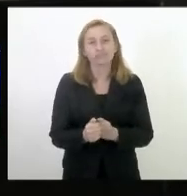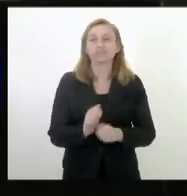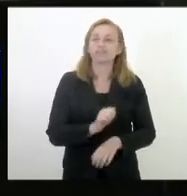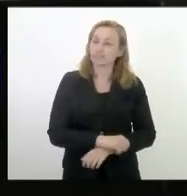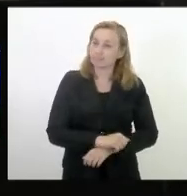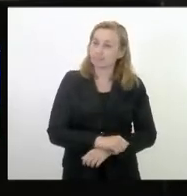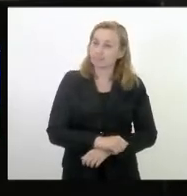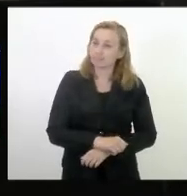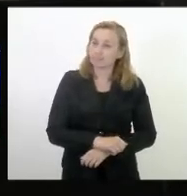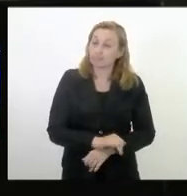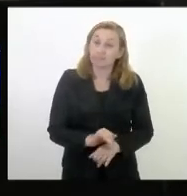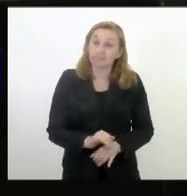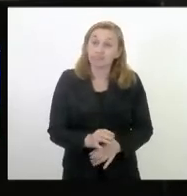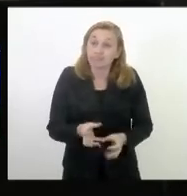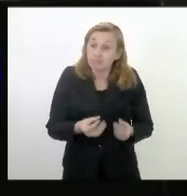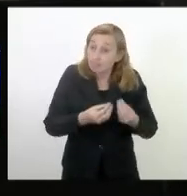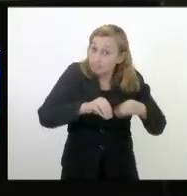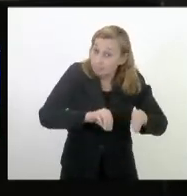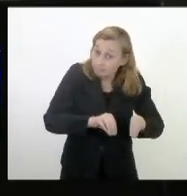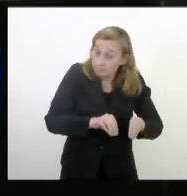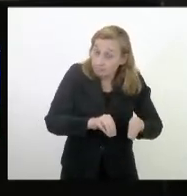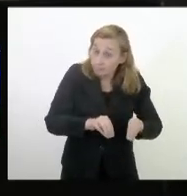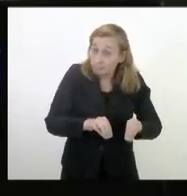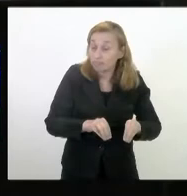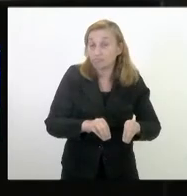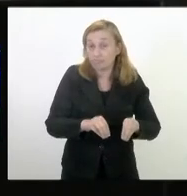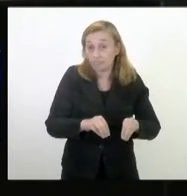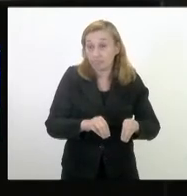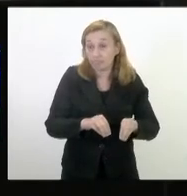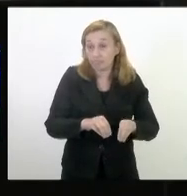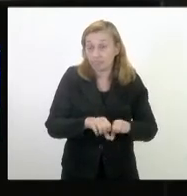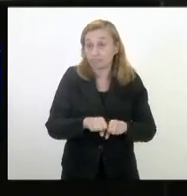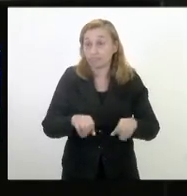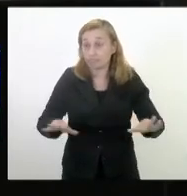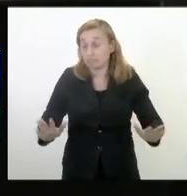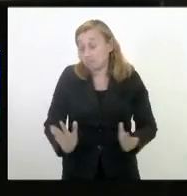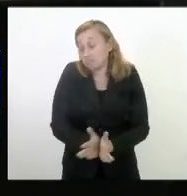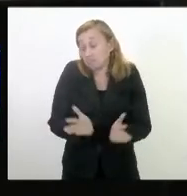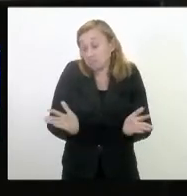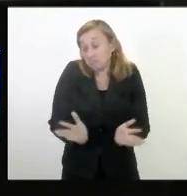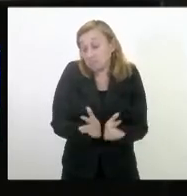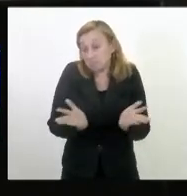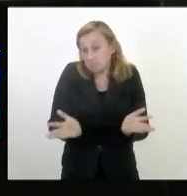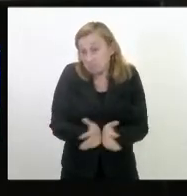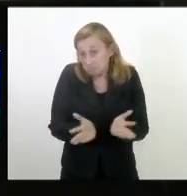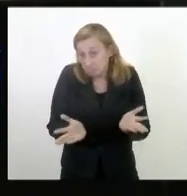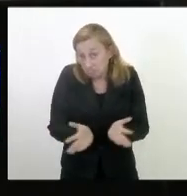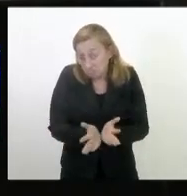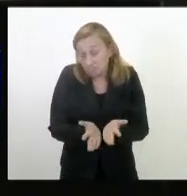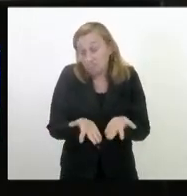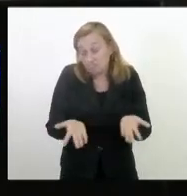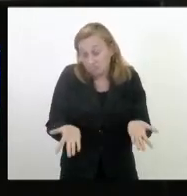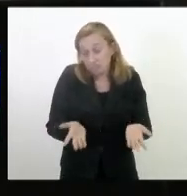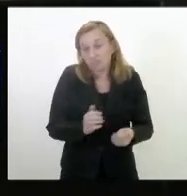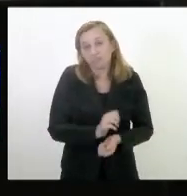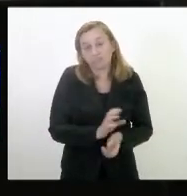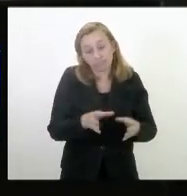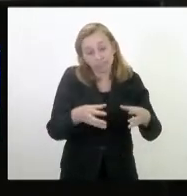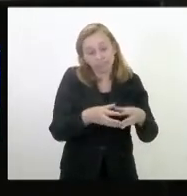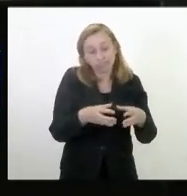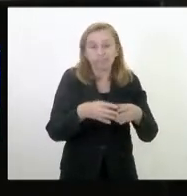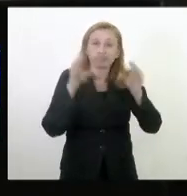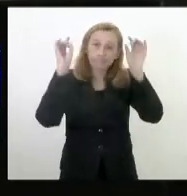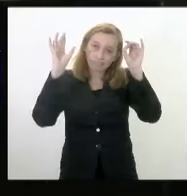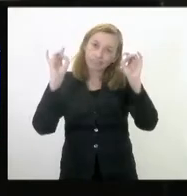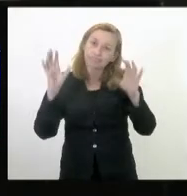fluminense afetados pela extrema pobreza e pela miséria, deputada Renata, que é o objeto da comissão especial da qual